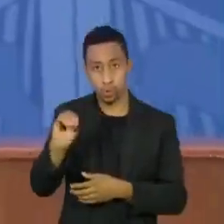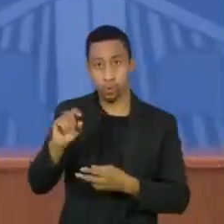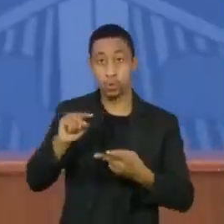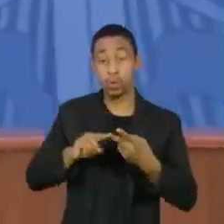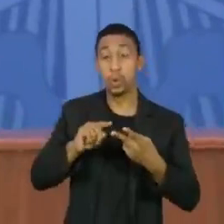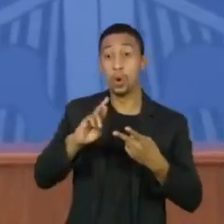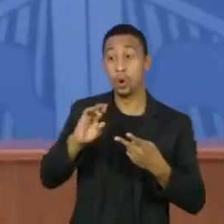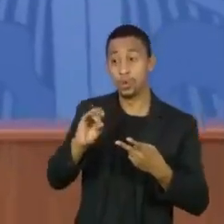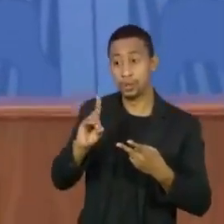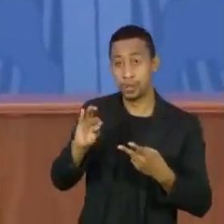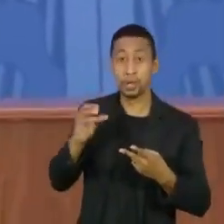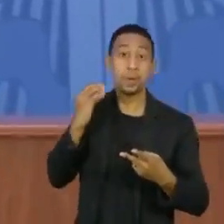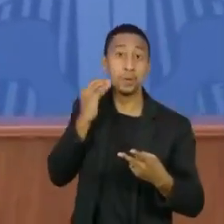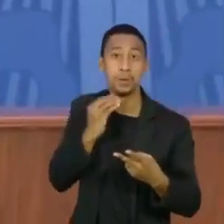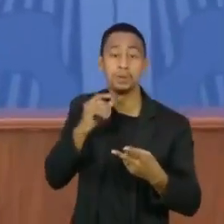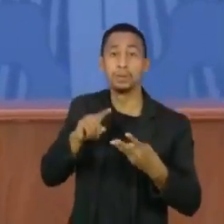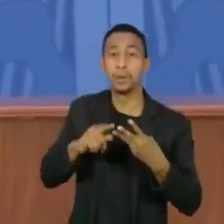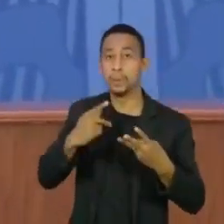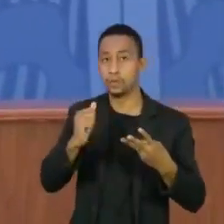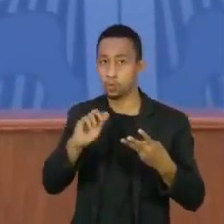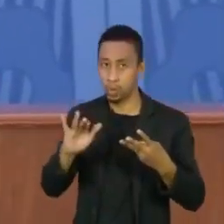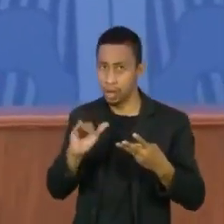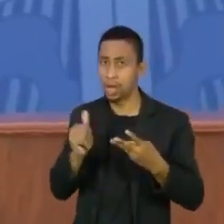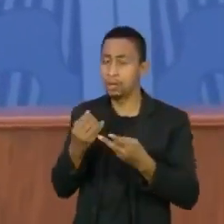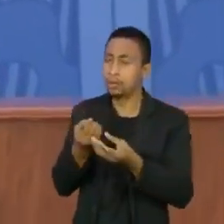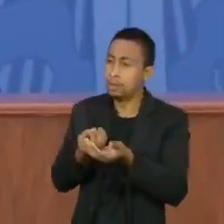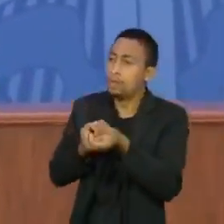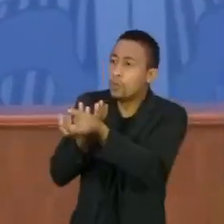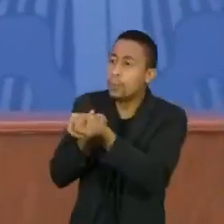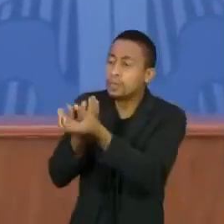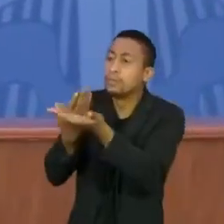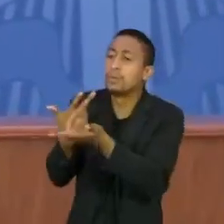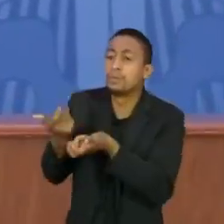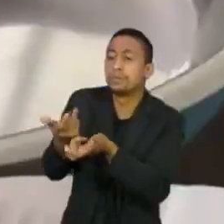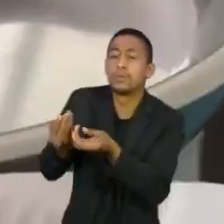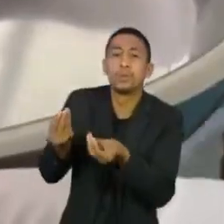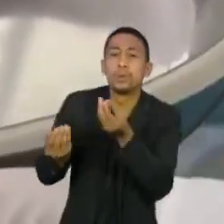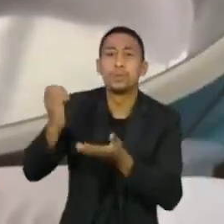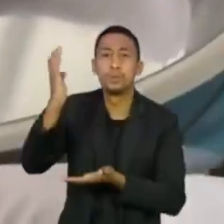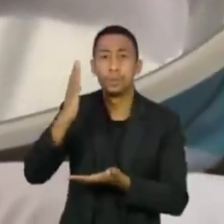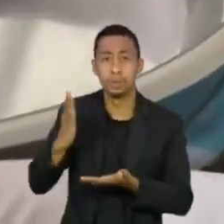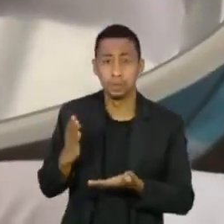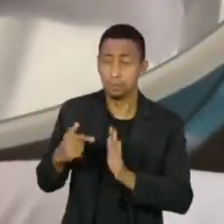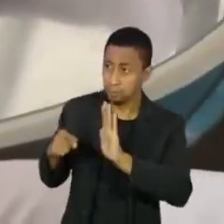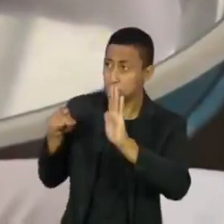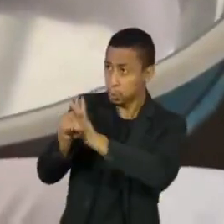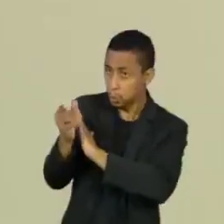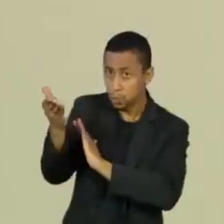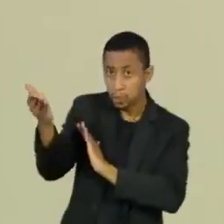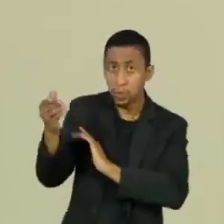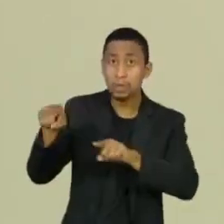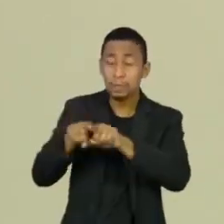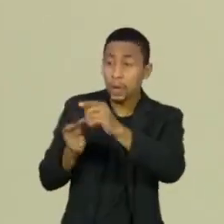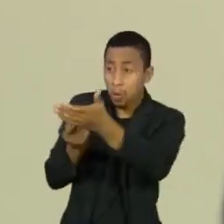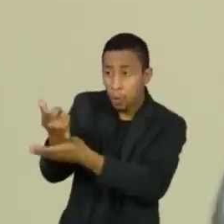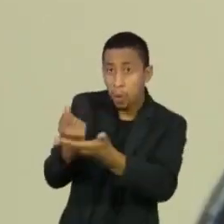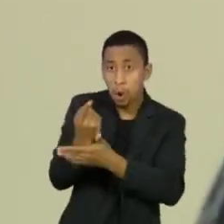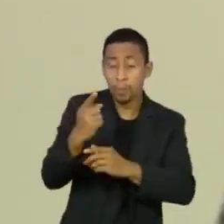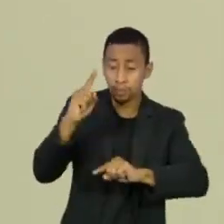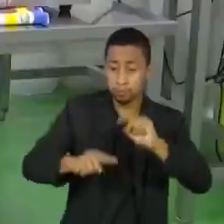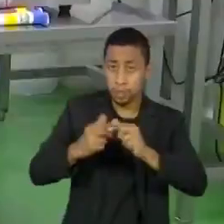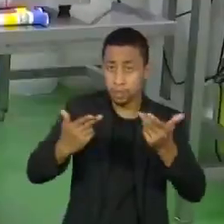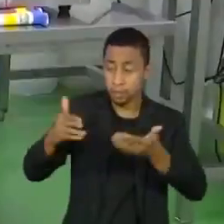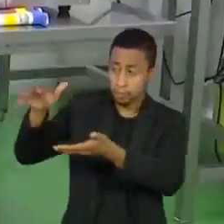Ofício ao ministro da saúde Eduardo padroeiro para obter informações sobre a imunização no país e aquisição de insumos para a produção